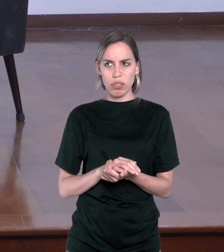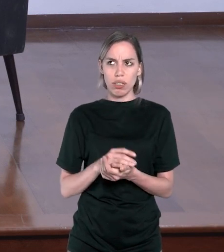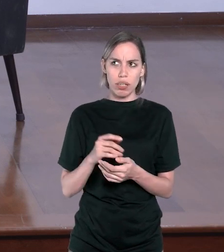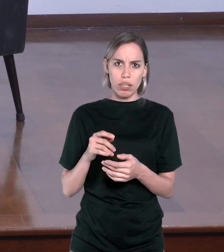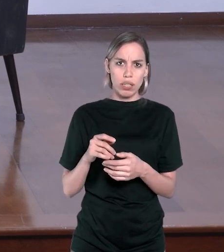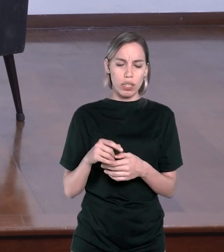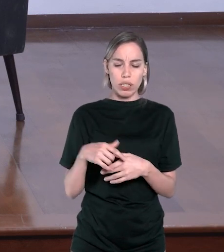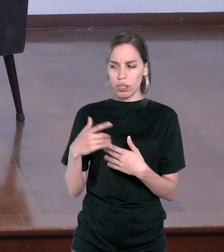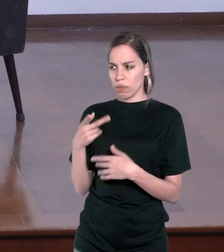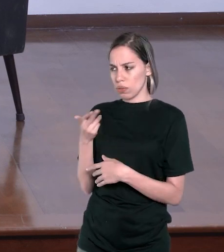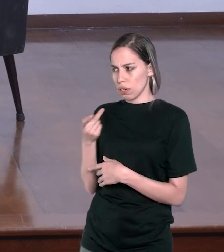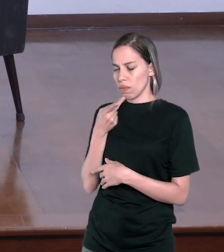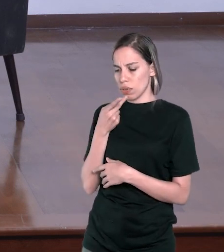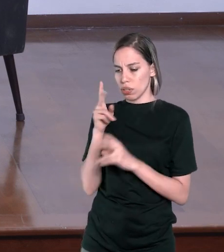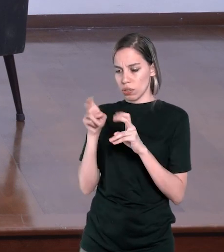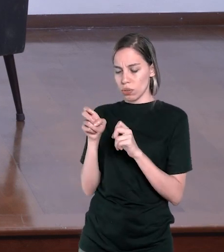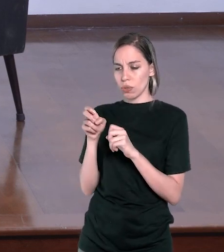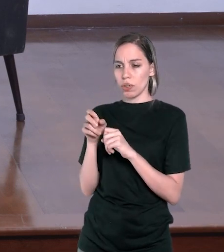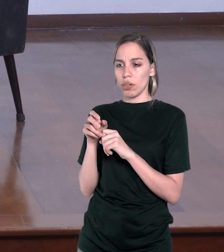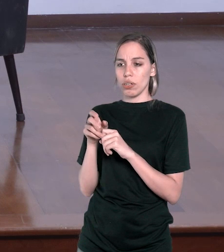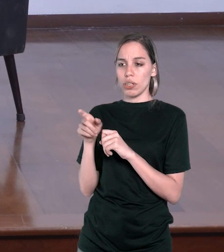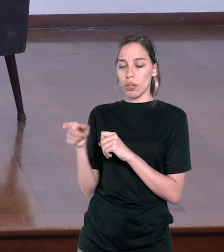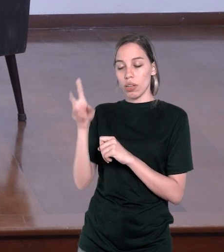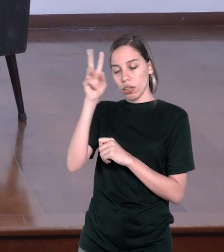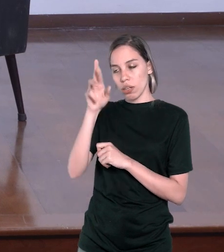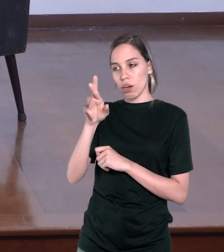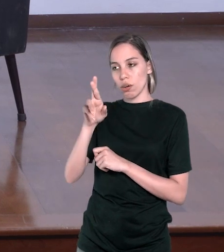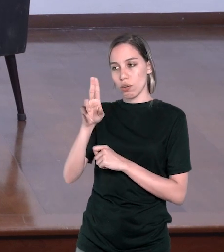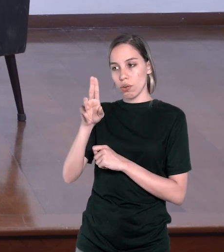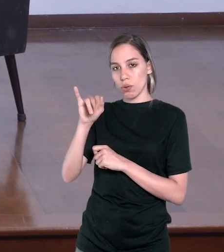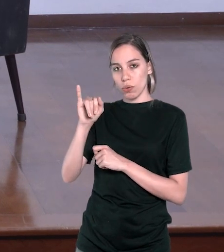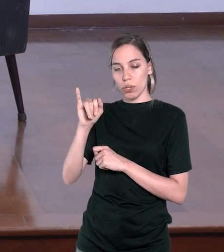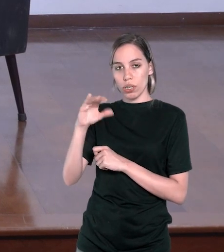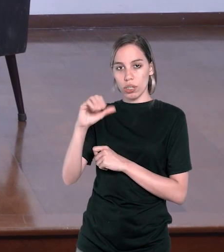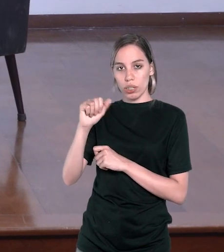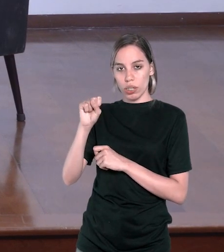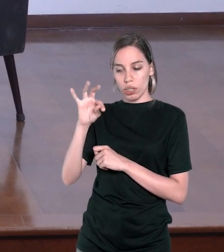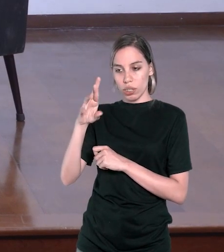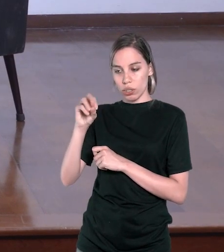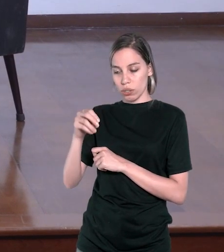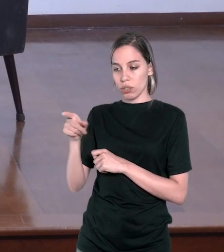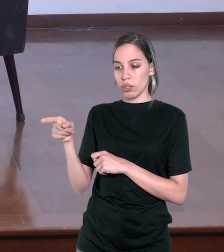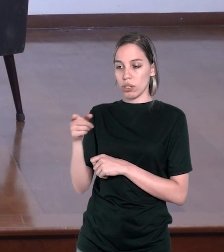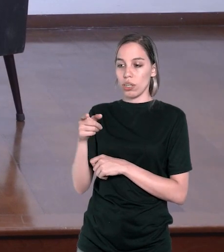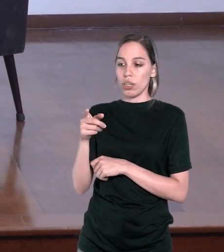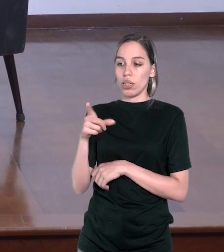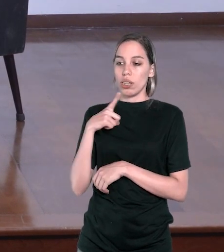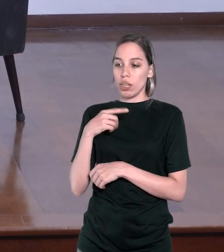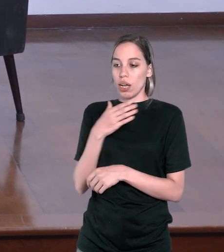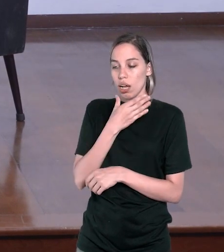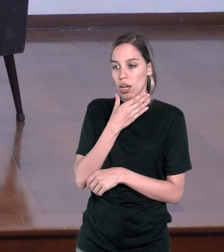Rui Castro, quando ele decidiu fazer a biografia do Nelson Rodrigues, um amigo dele muito próximo, que eu não vou falar o nome dele, que você sabe quem